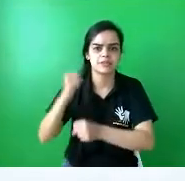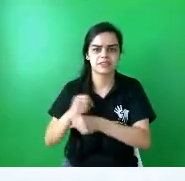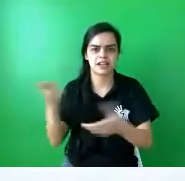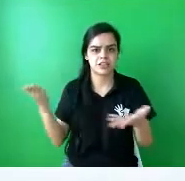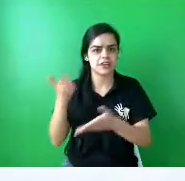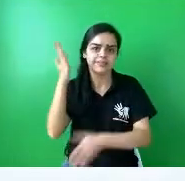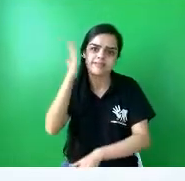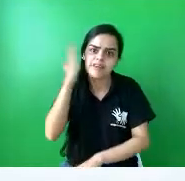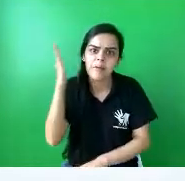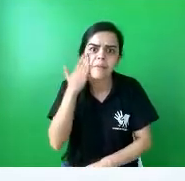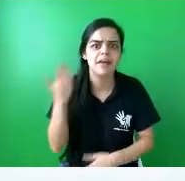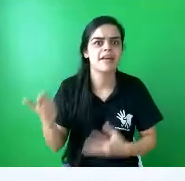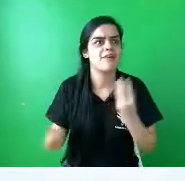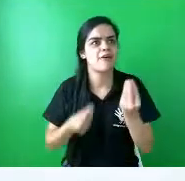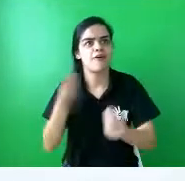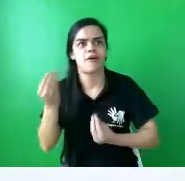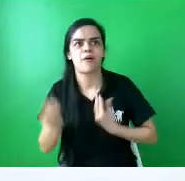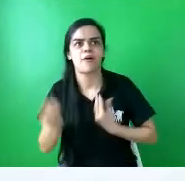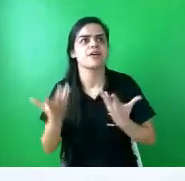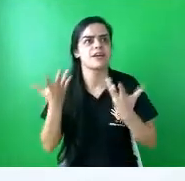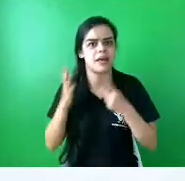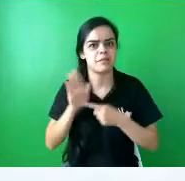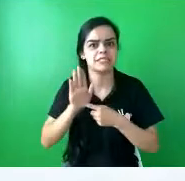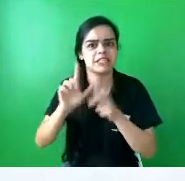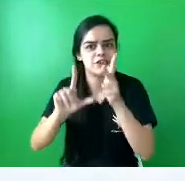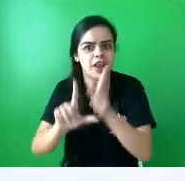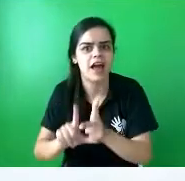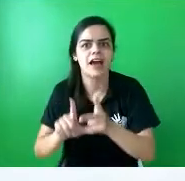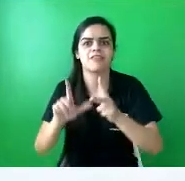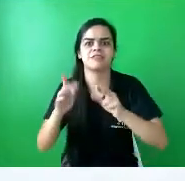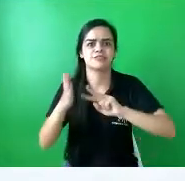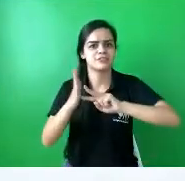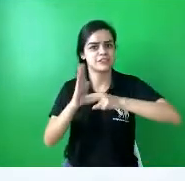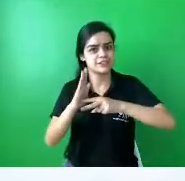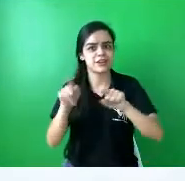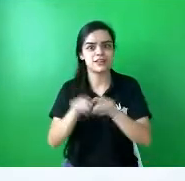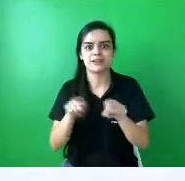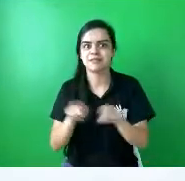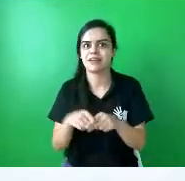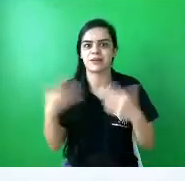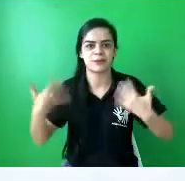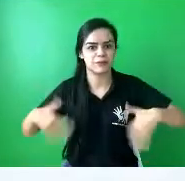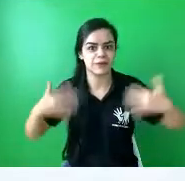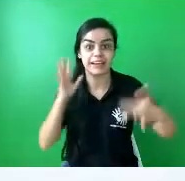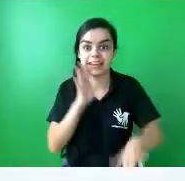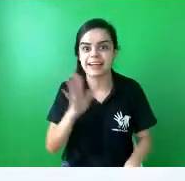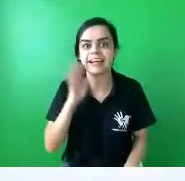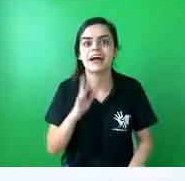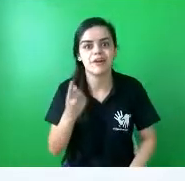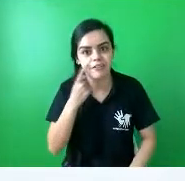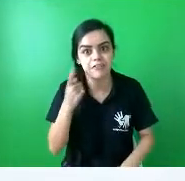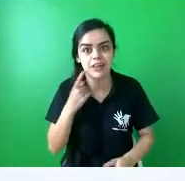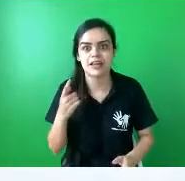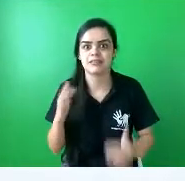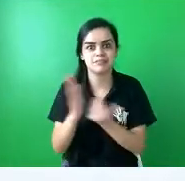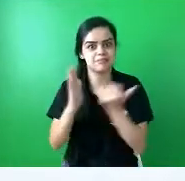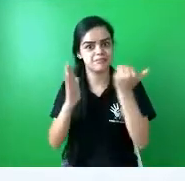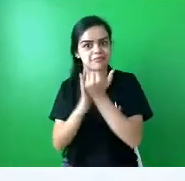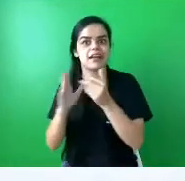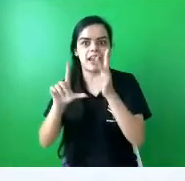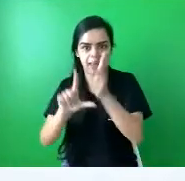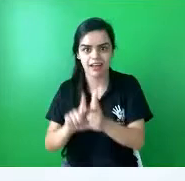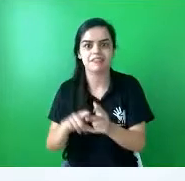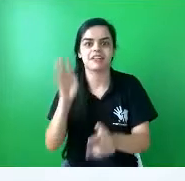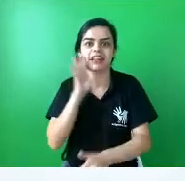gente quer saber, e aqui a gente quer aparecer lá na live do sindicato, sabe? Então, é importante, né, a gente estar fazendo menção a isso e